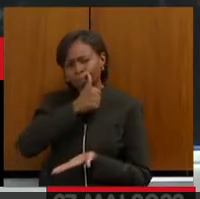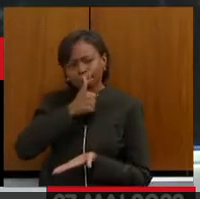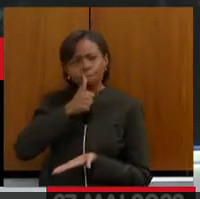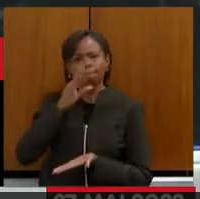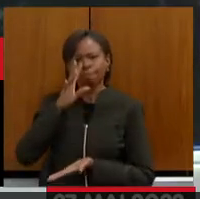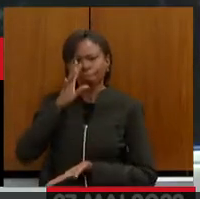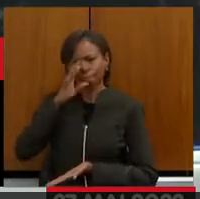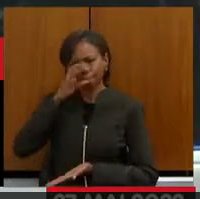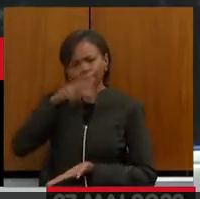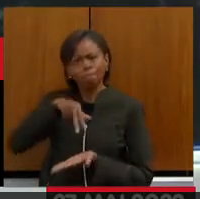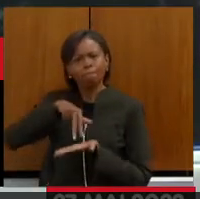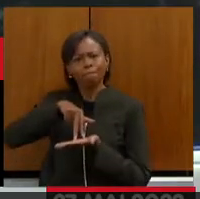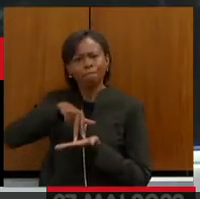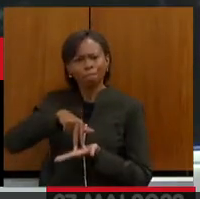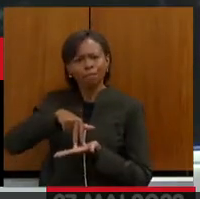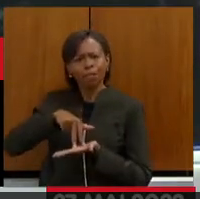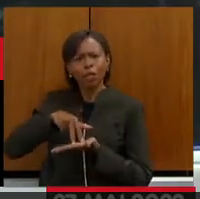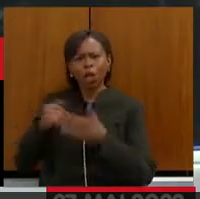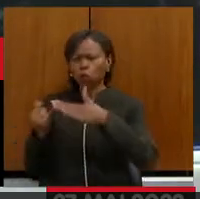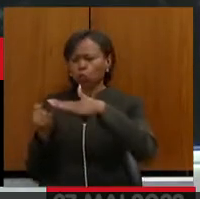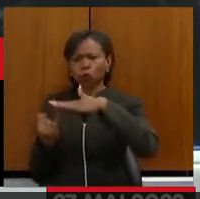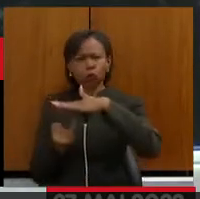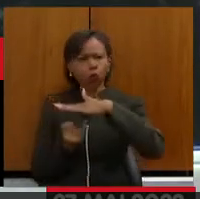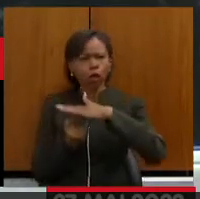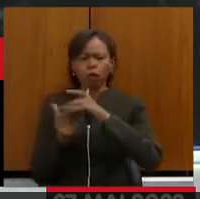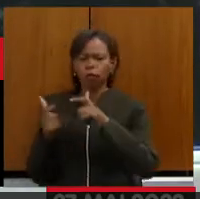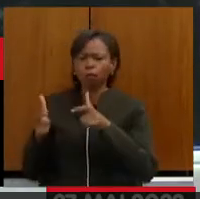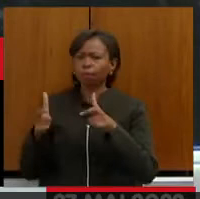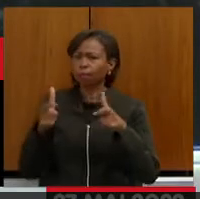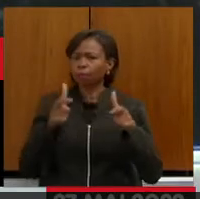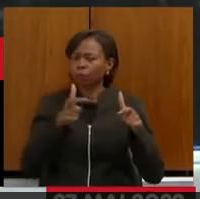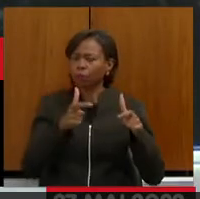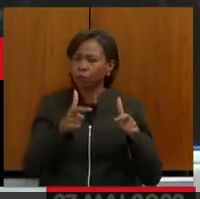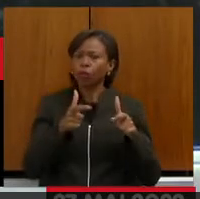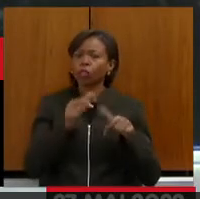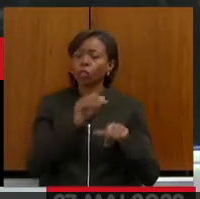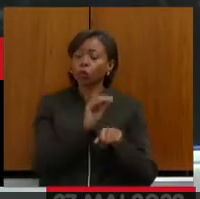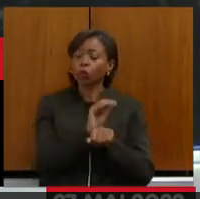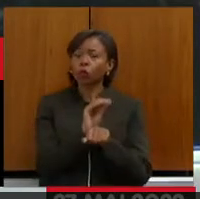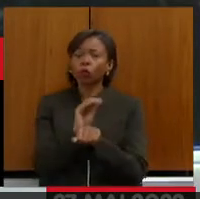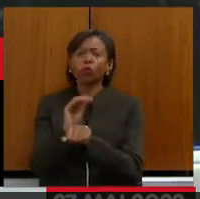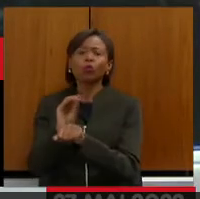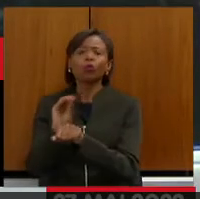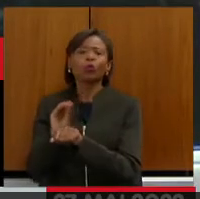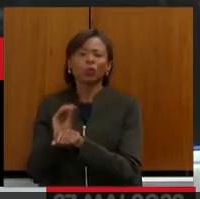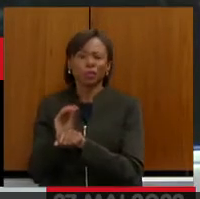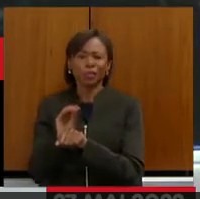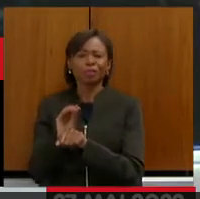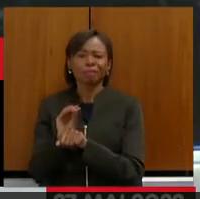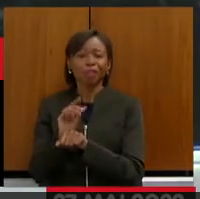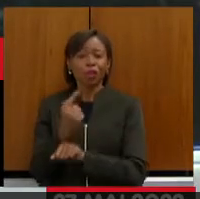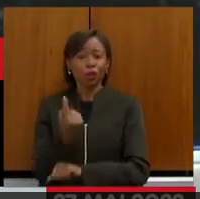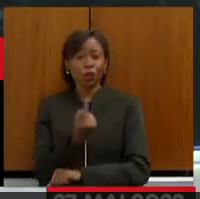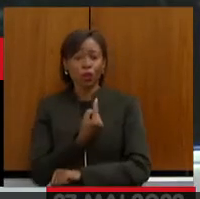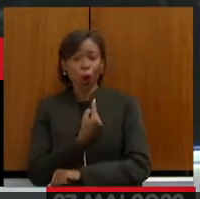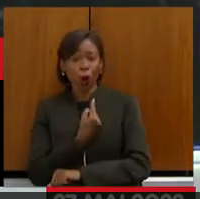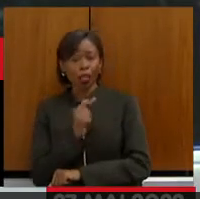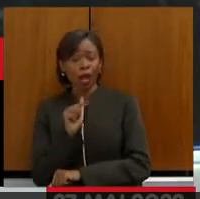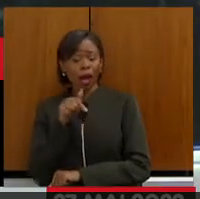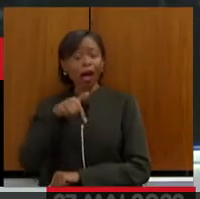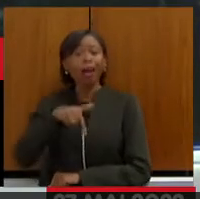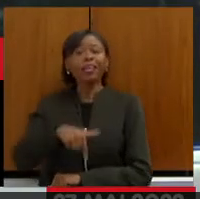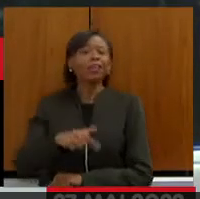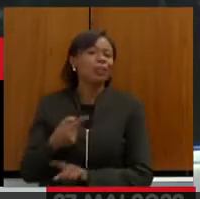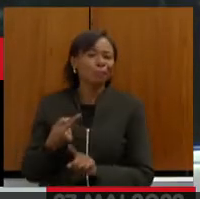funcionais ou não que cuidam de quem cuida e é por isso que nós estamos aqui porque tem quem cuida da gente